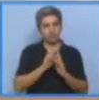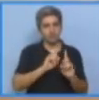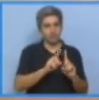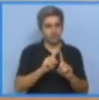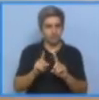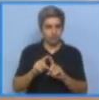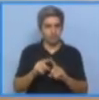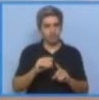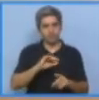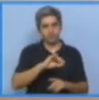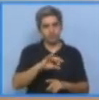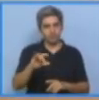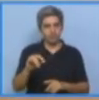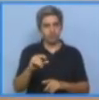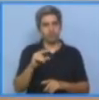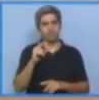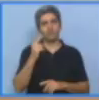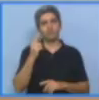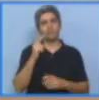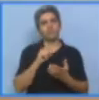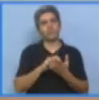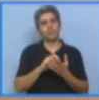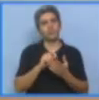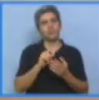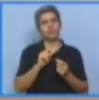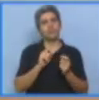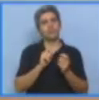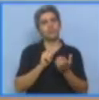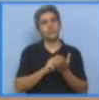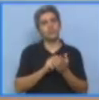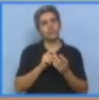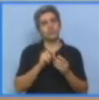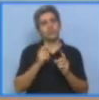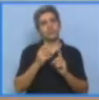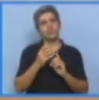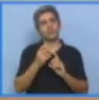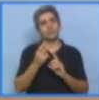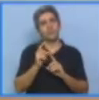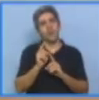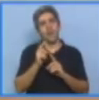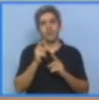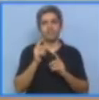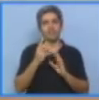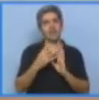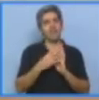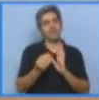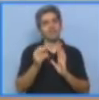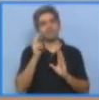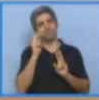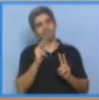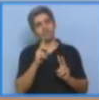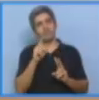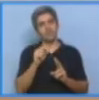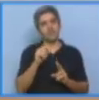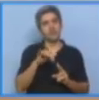a ser um ponto de referência. E depois, nos locais